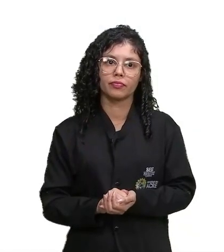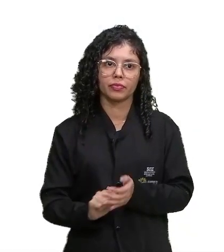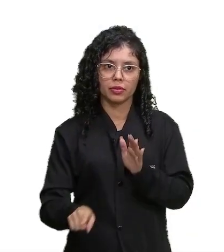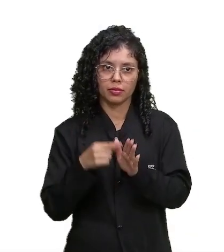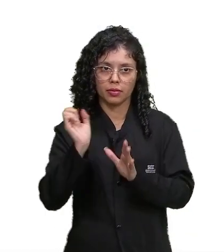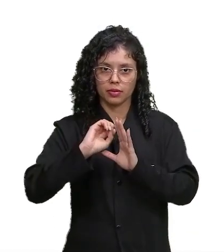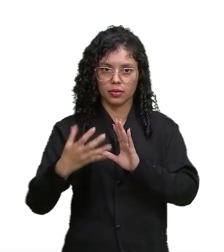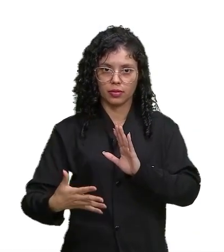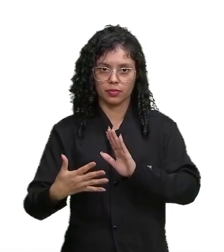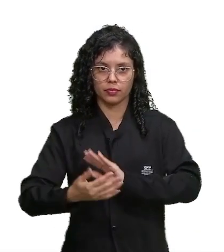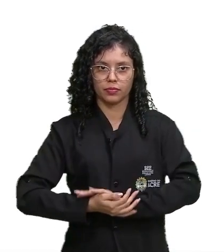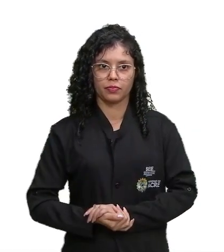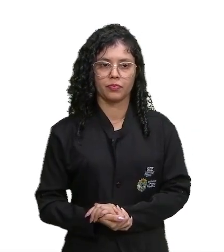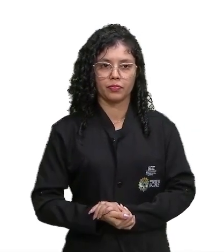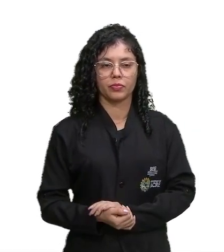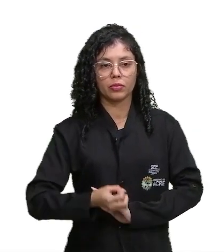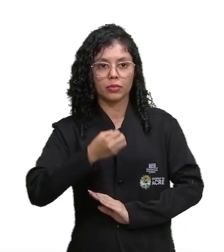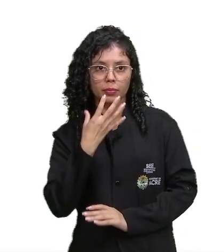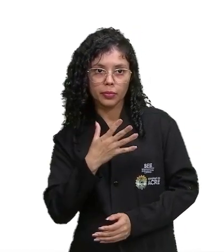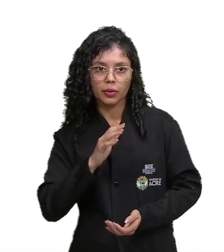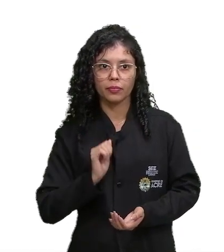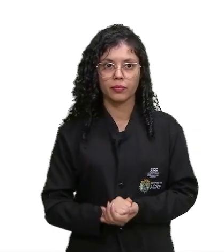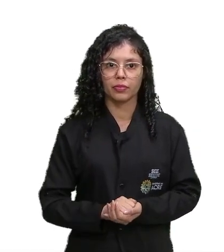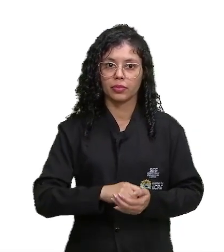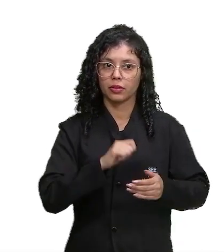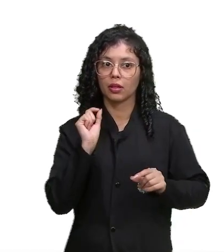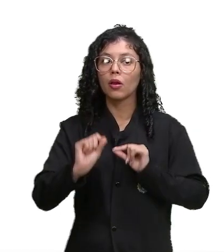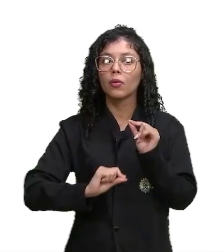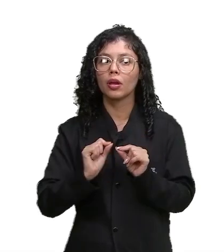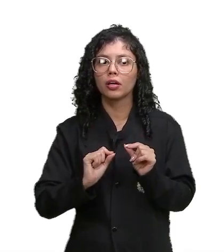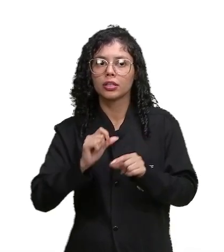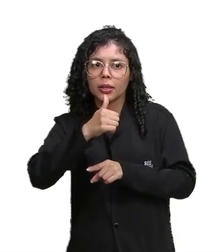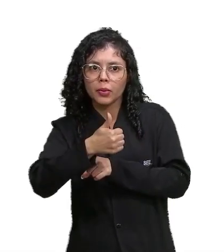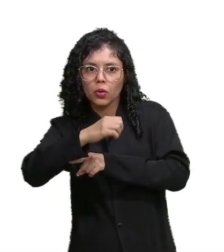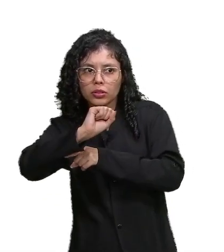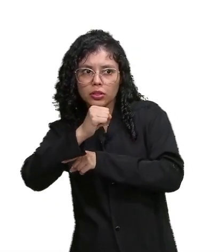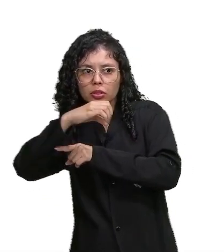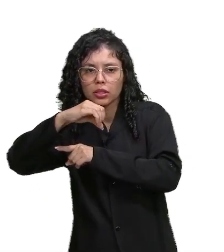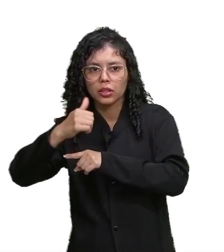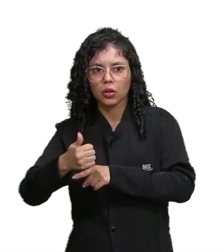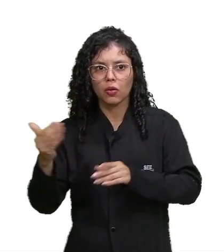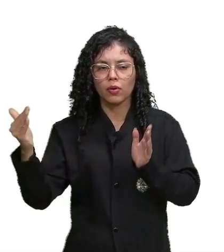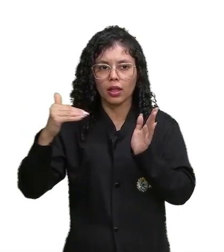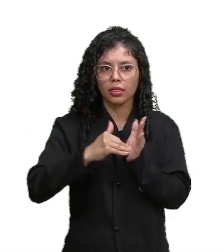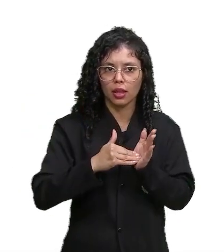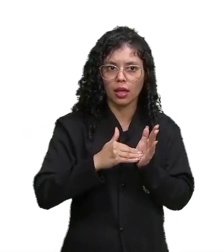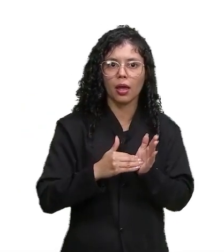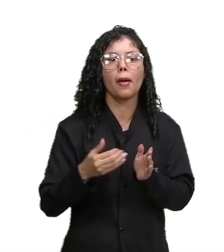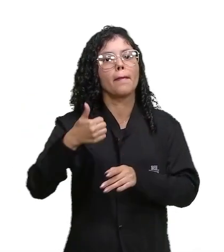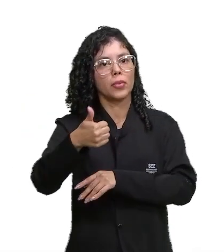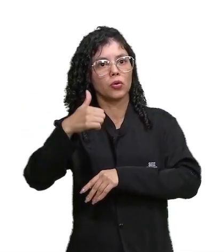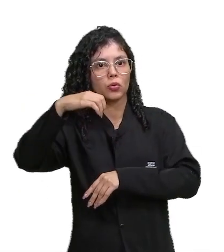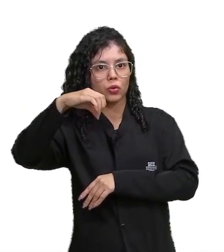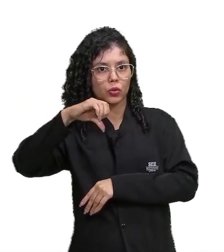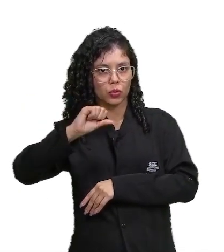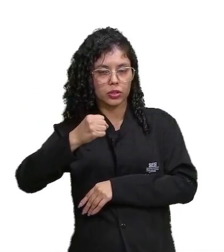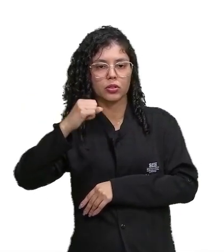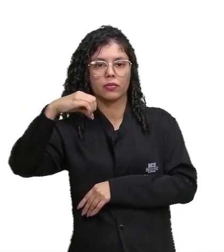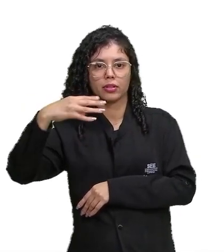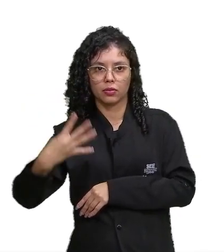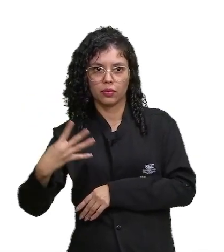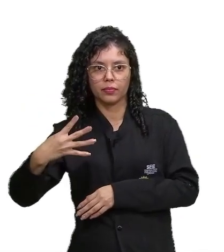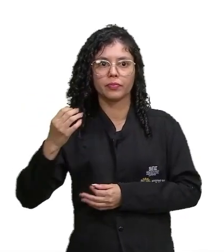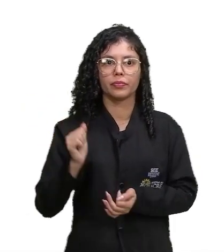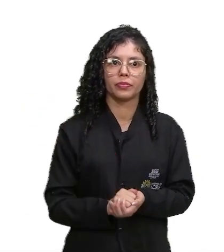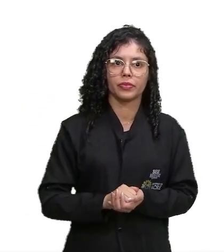principais características. Bom, a República da Espada, ela vai de 1889 até 1894, que corresponde, como eu já